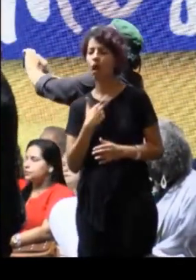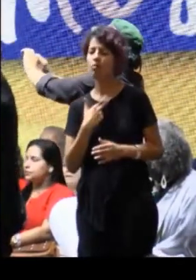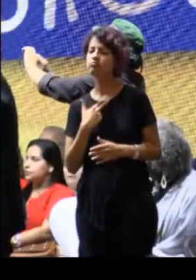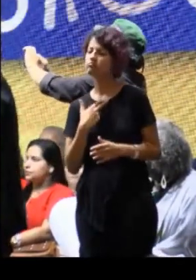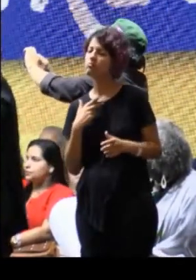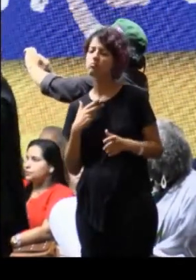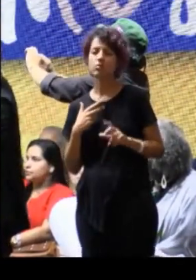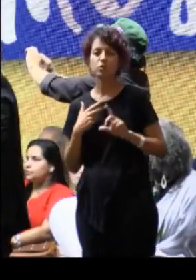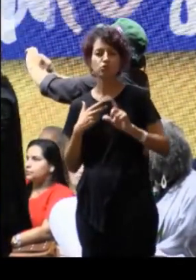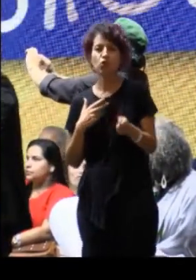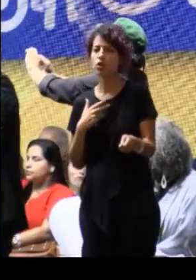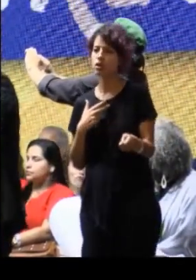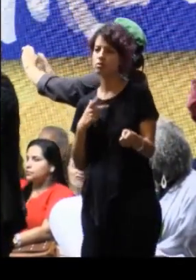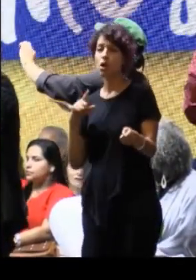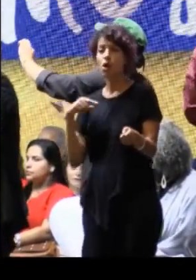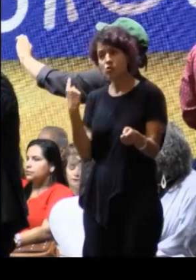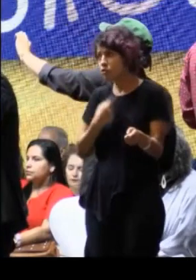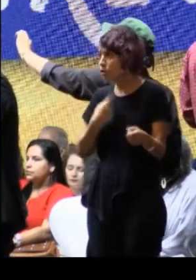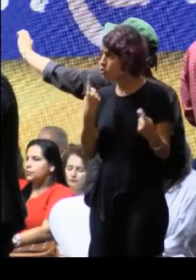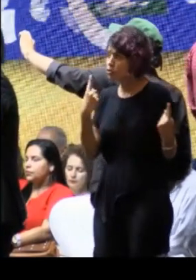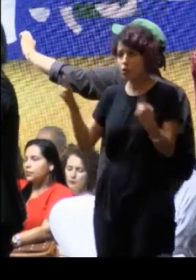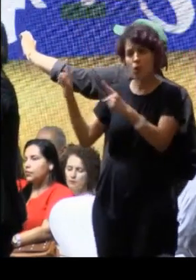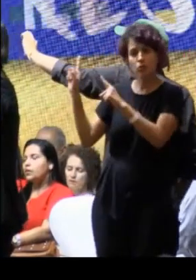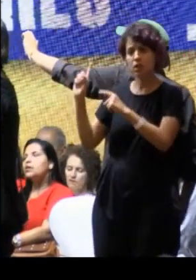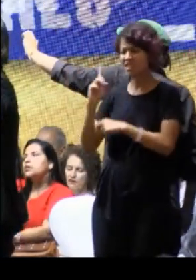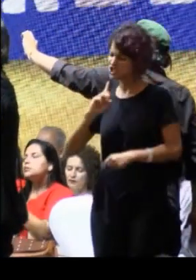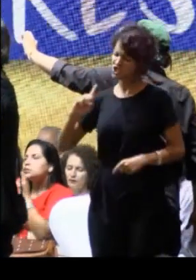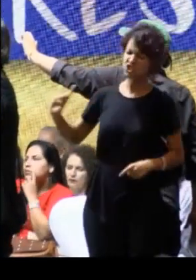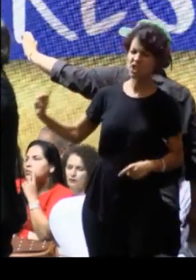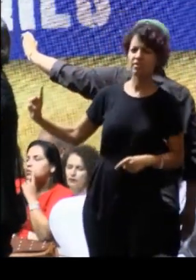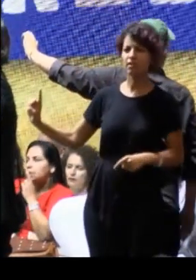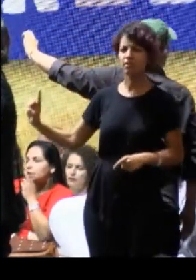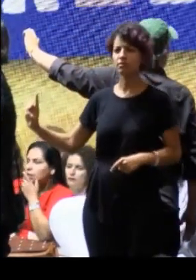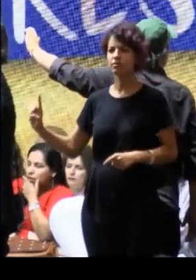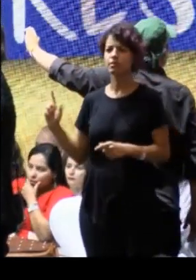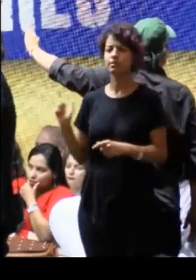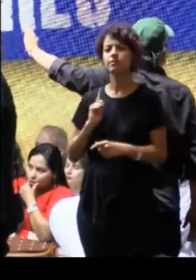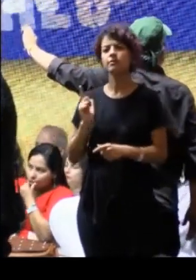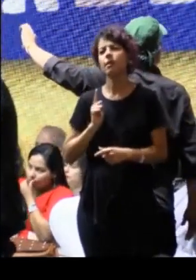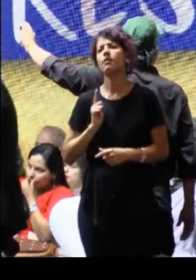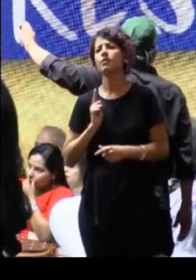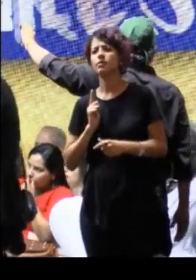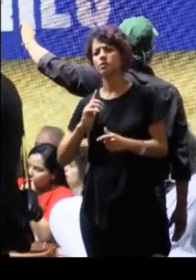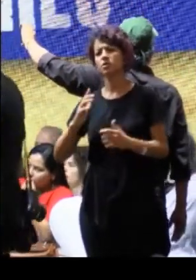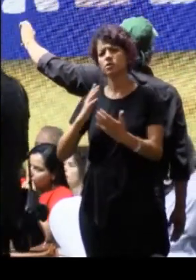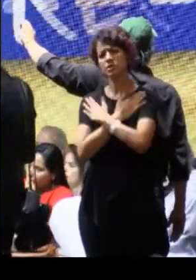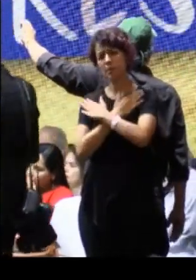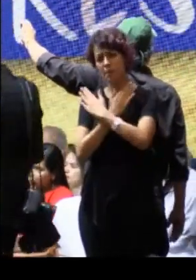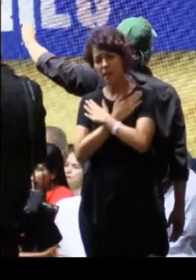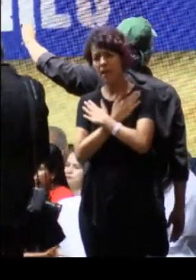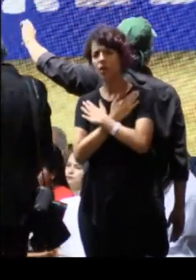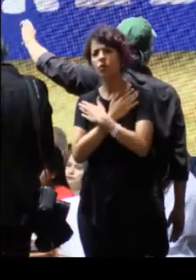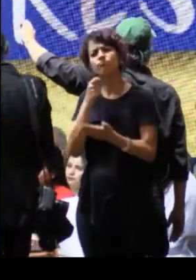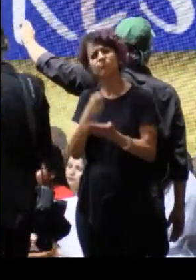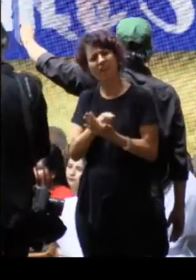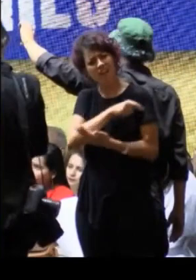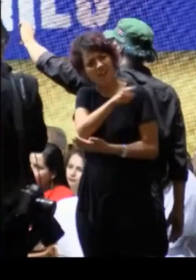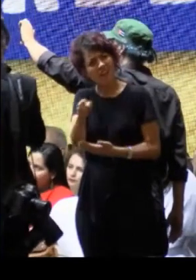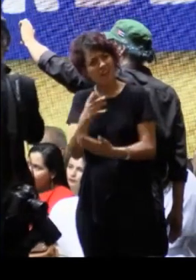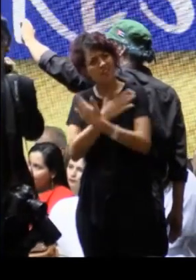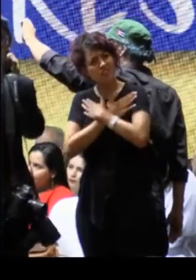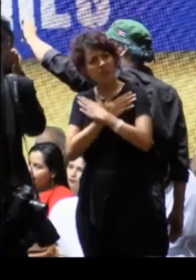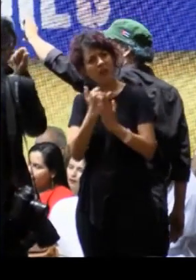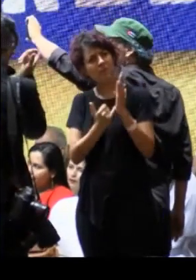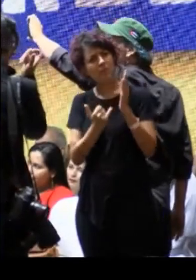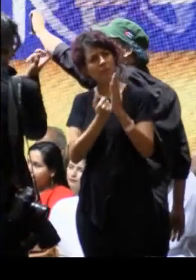seremos oposição a esse governo de extrema-direita que gera desemprego e exige ainda que os desempregados paguem a